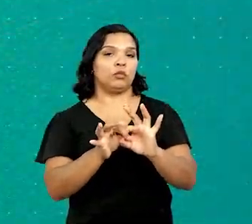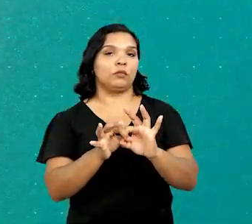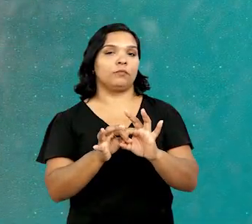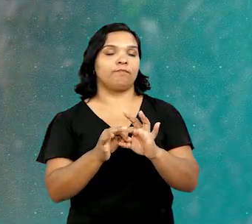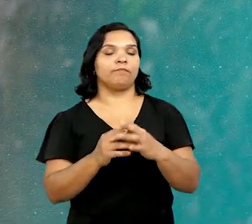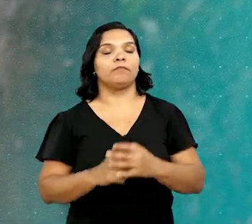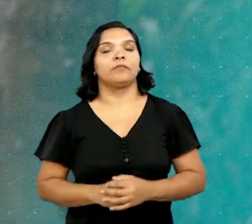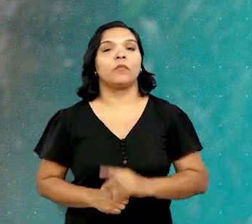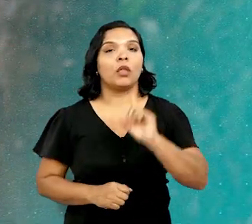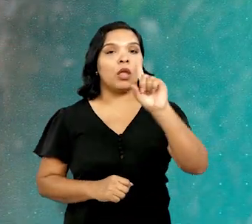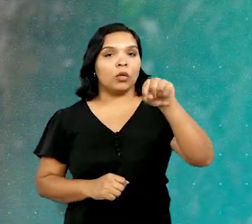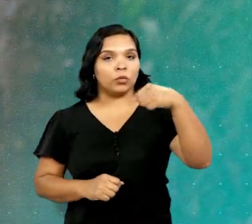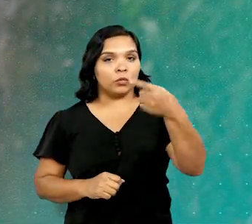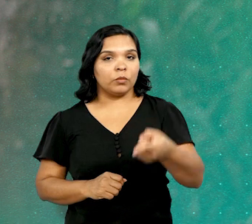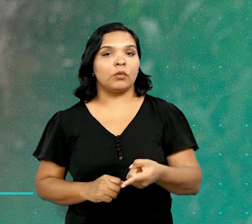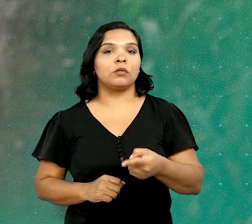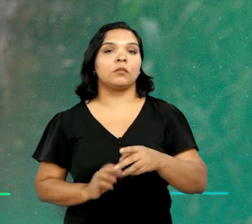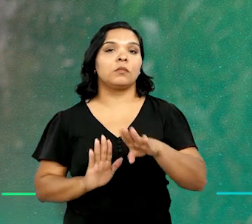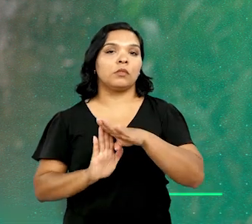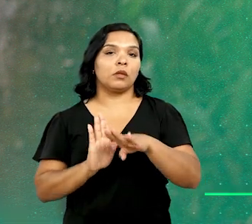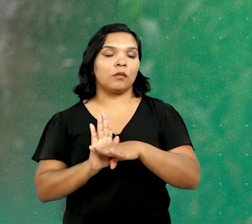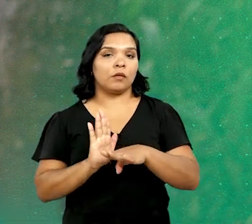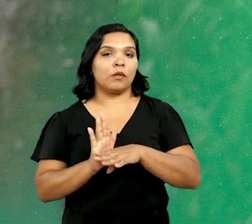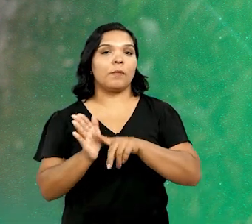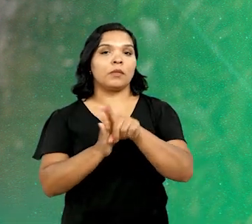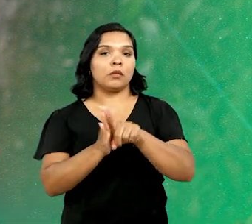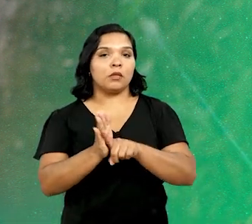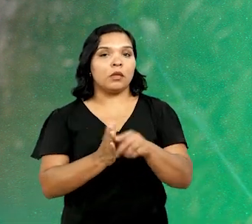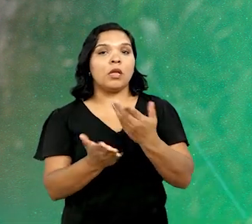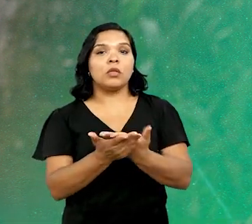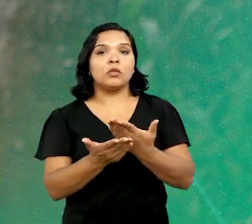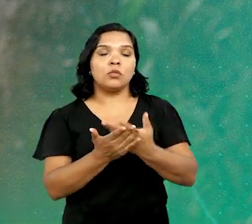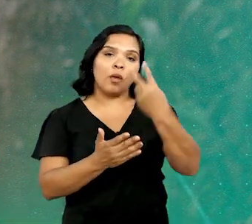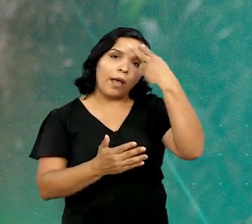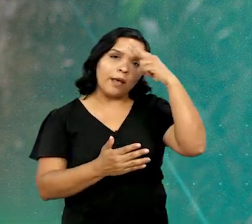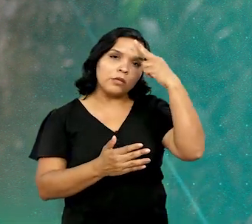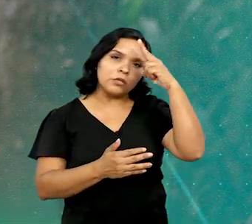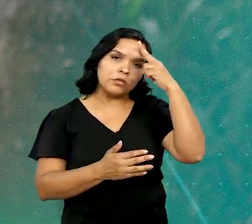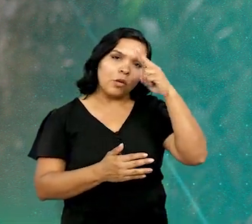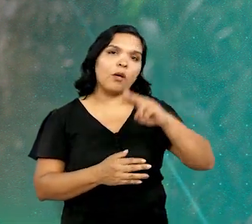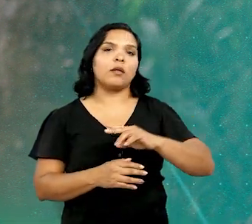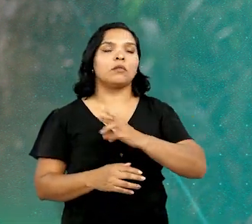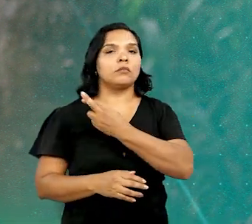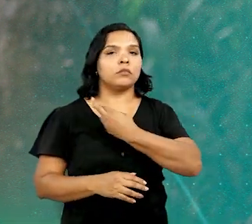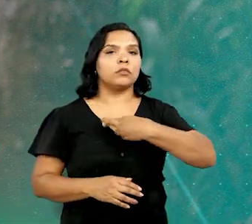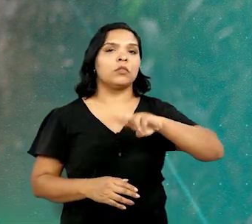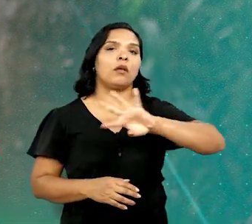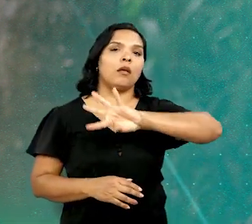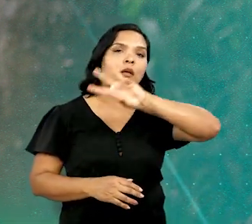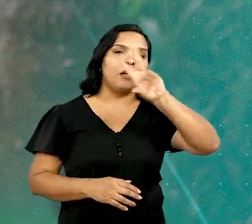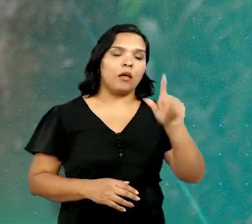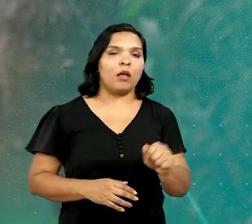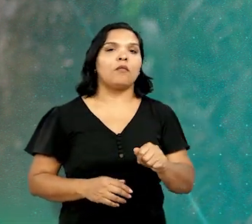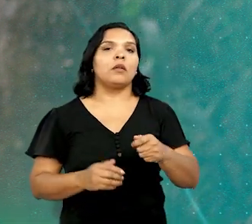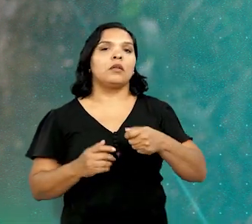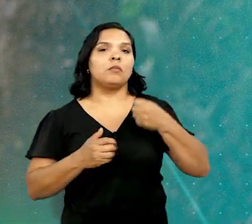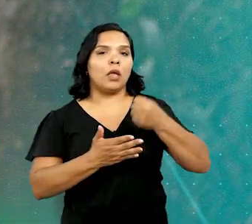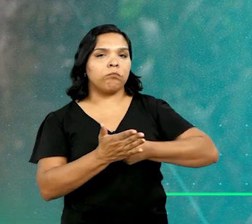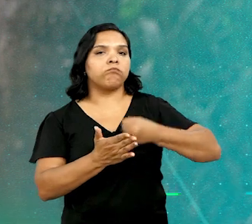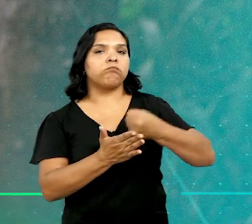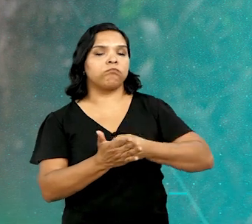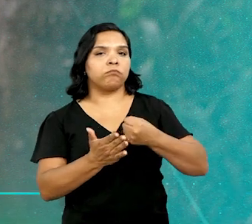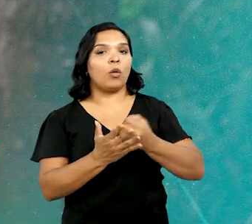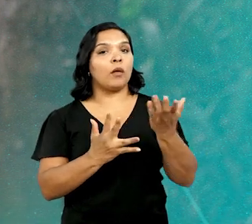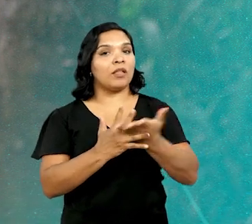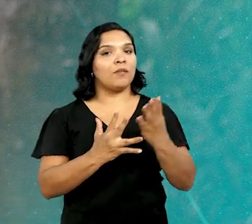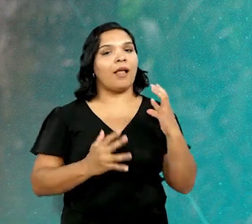tempo. No próximo bloco você vai ver que pesquisadores estudam a história de religiões de matriz africana e sua resistência. O